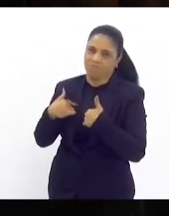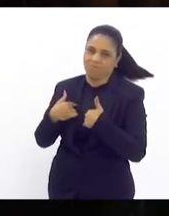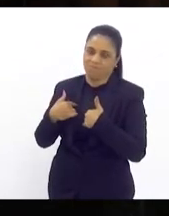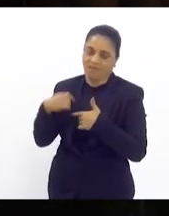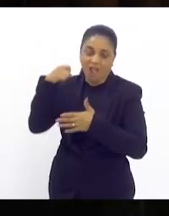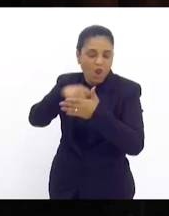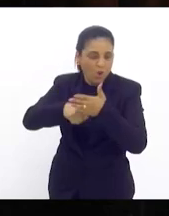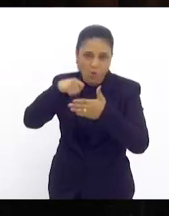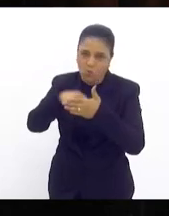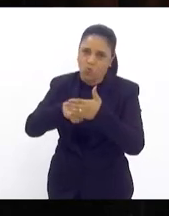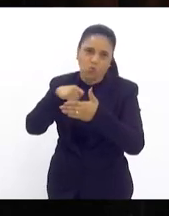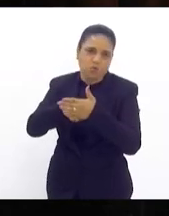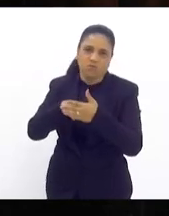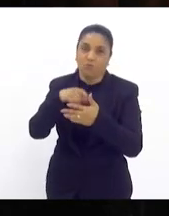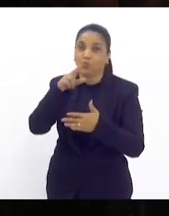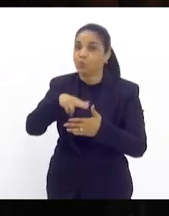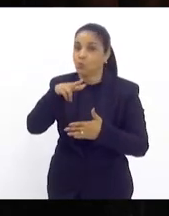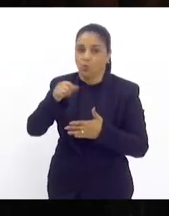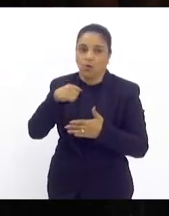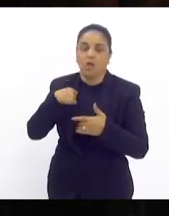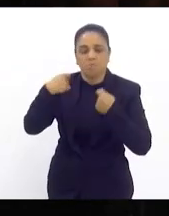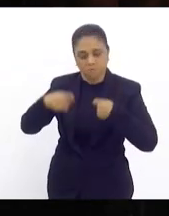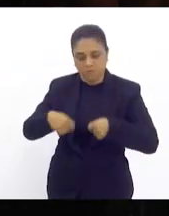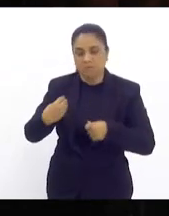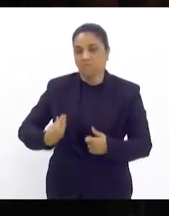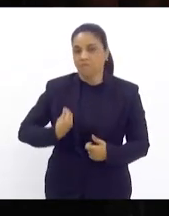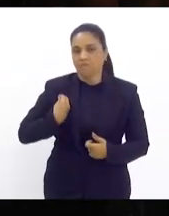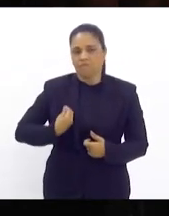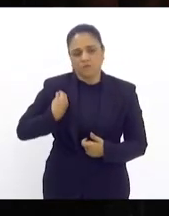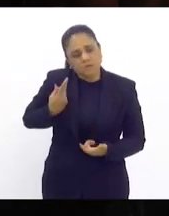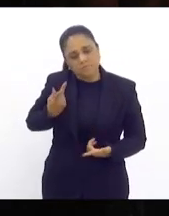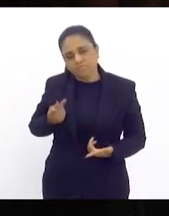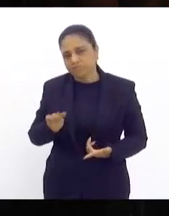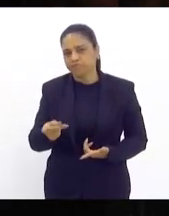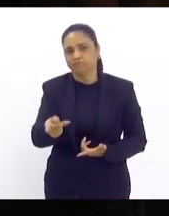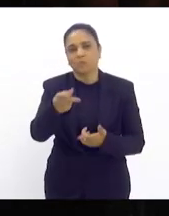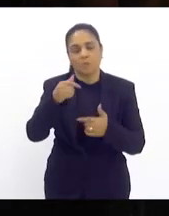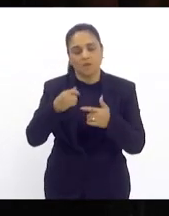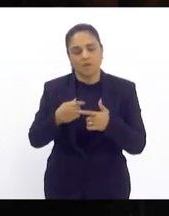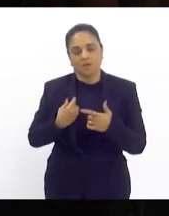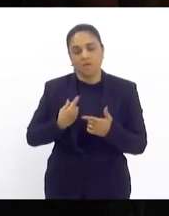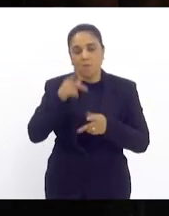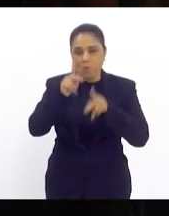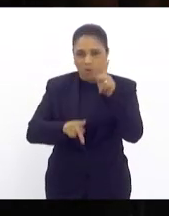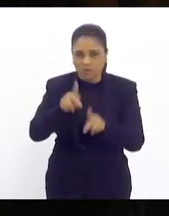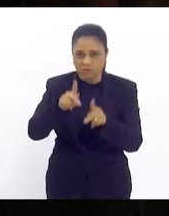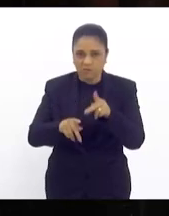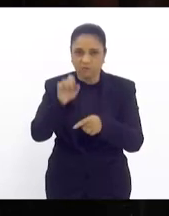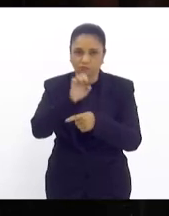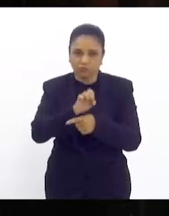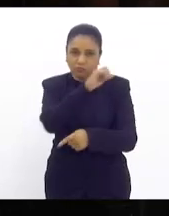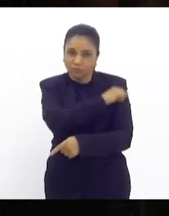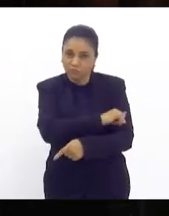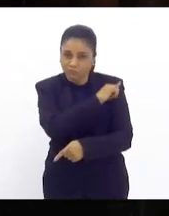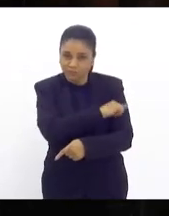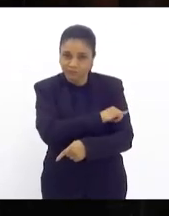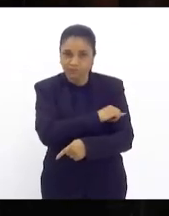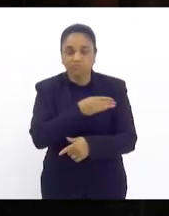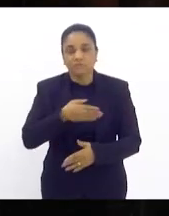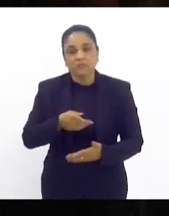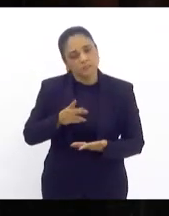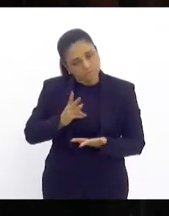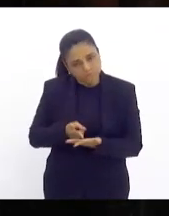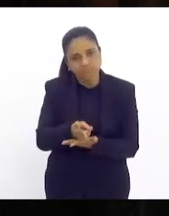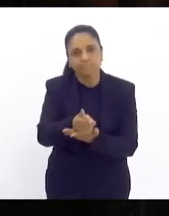a possibilidade de vida plena para a população do estado do Rio de Janeiro então sigamos de cabeça